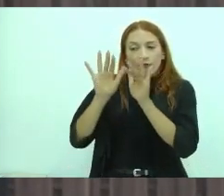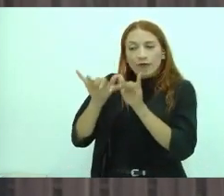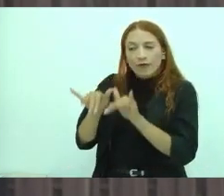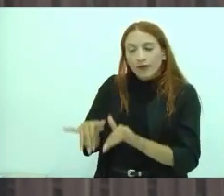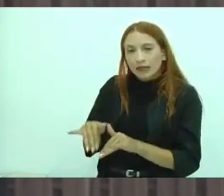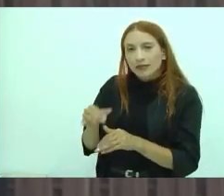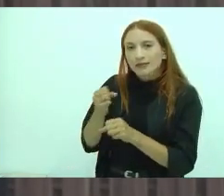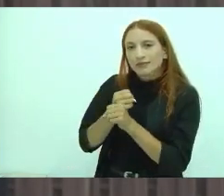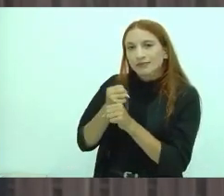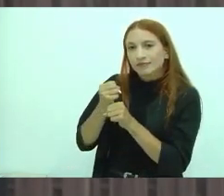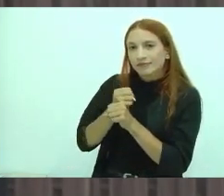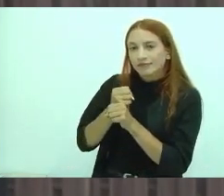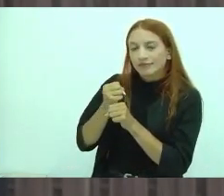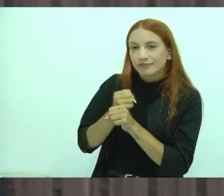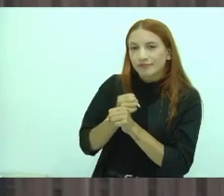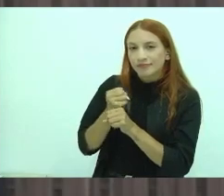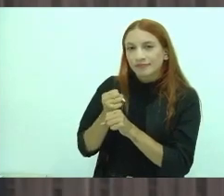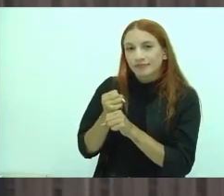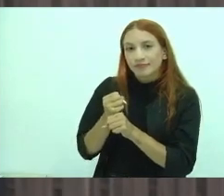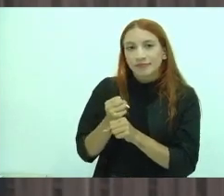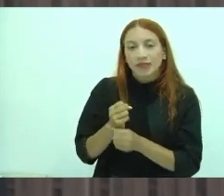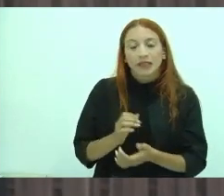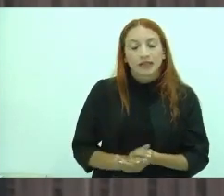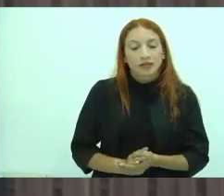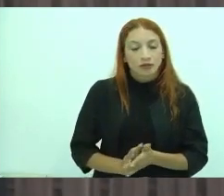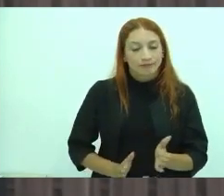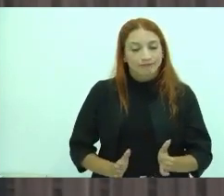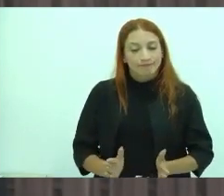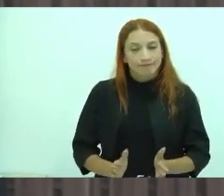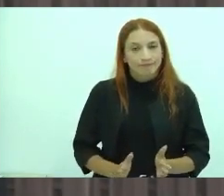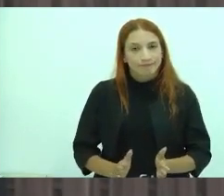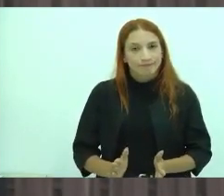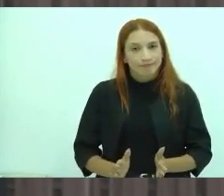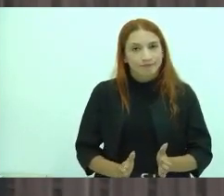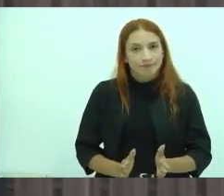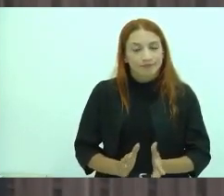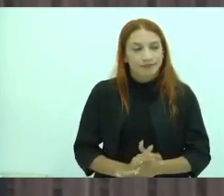ano de mandato.